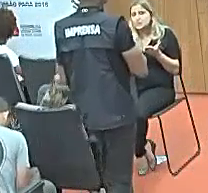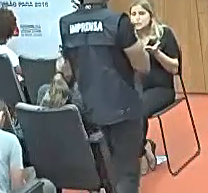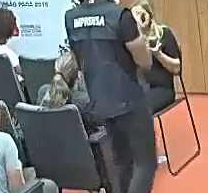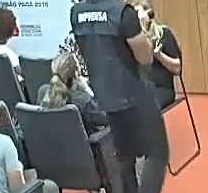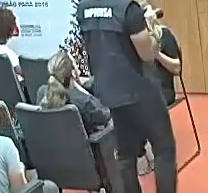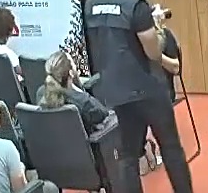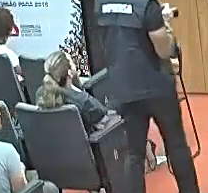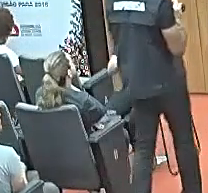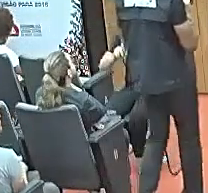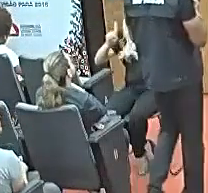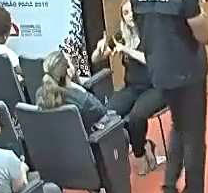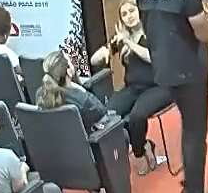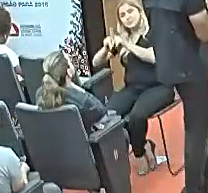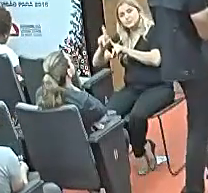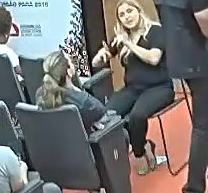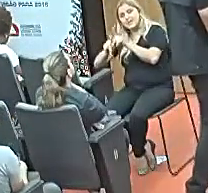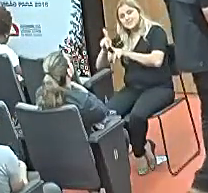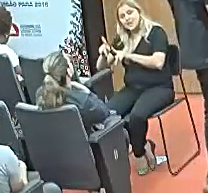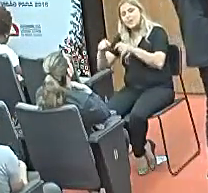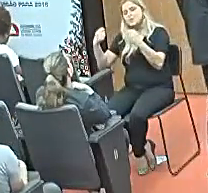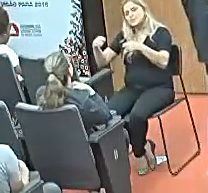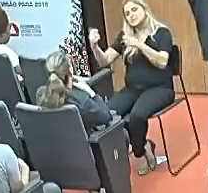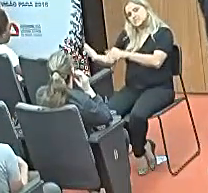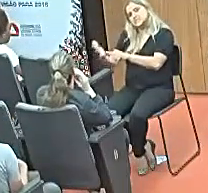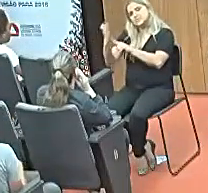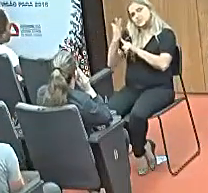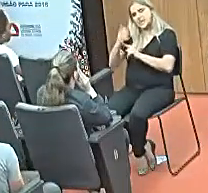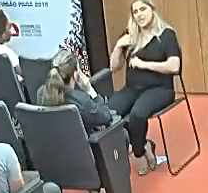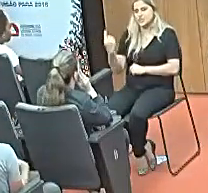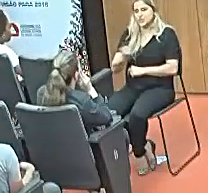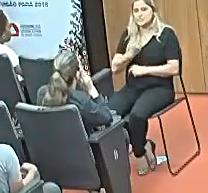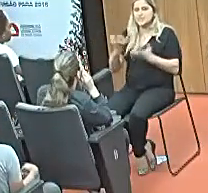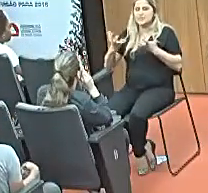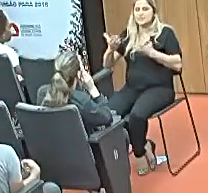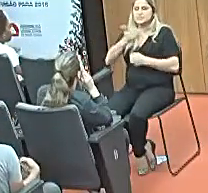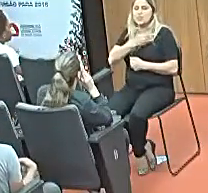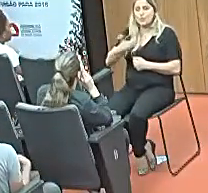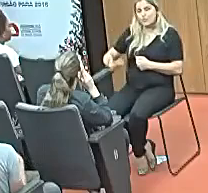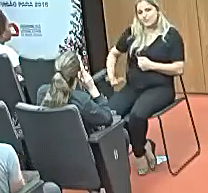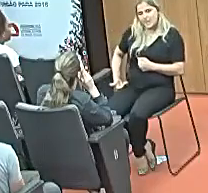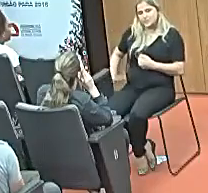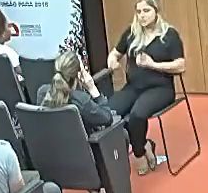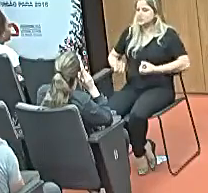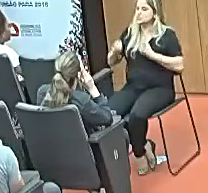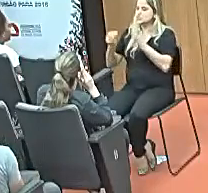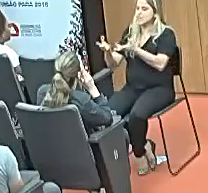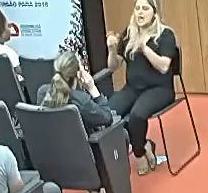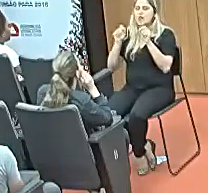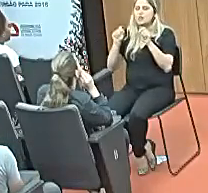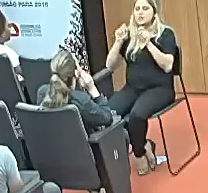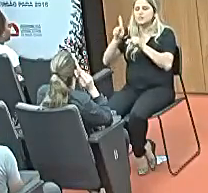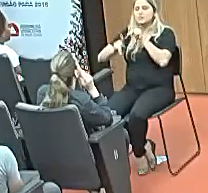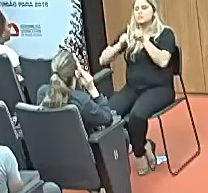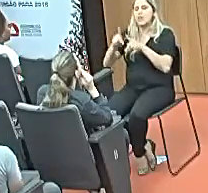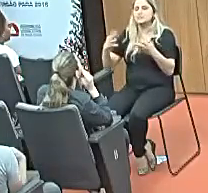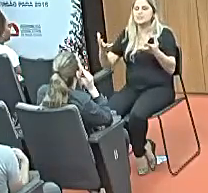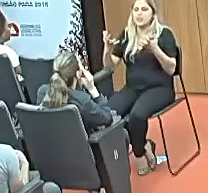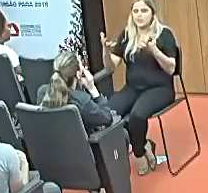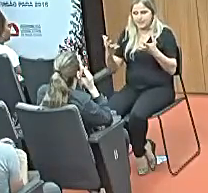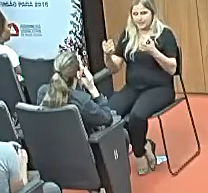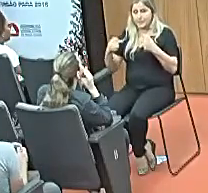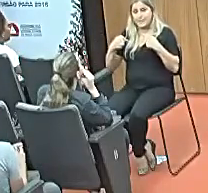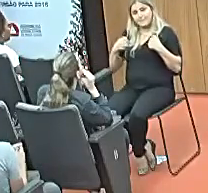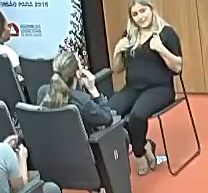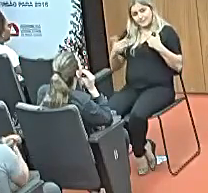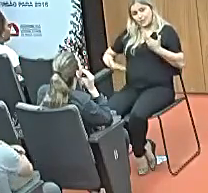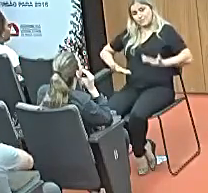mais um estado que dialogue entregue aquilo que a pessoa acredita e assembléia é a referência nacional nesse processo de diálogo tanto pra mim